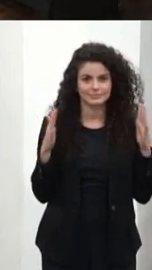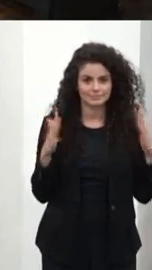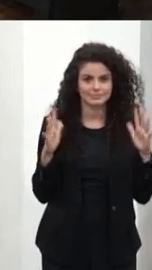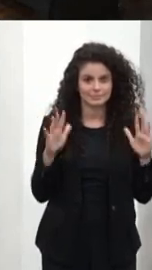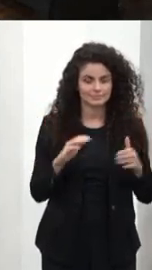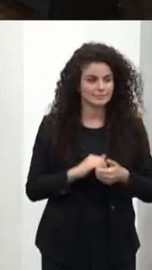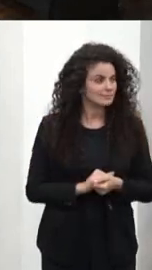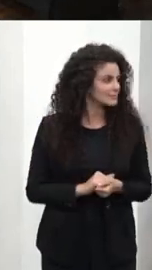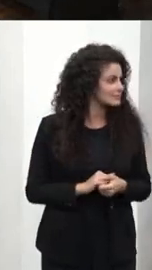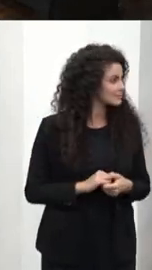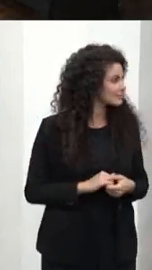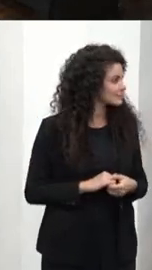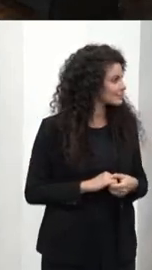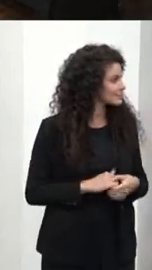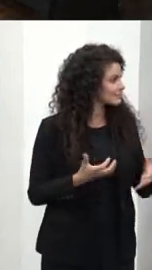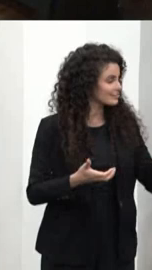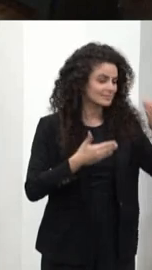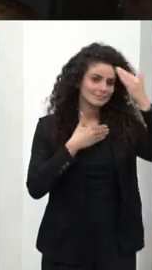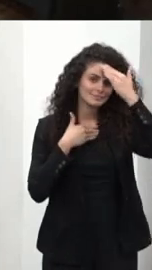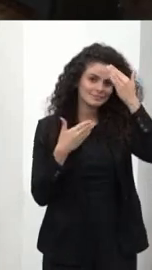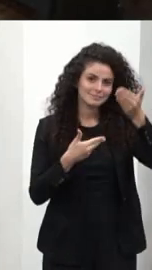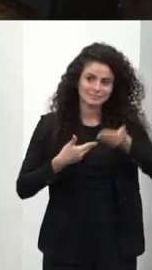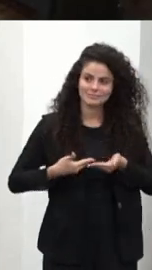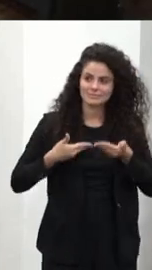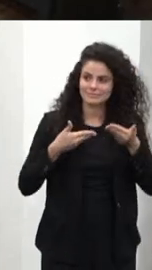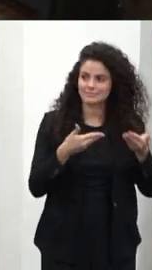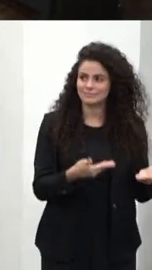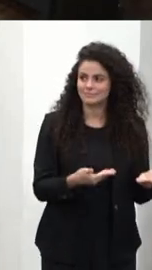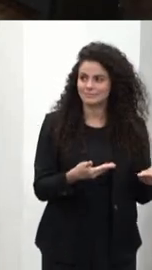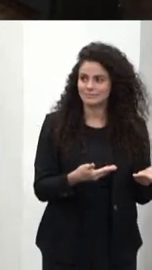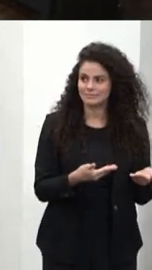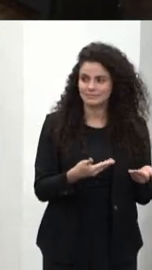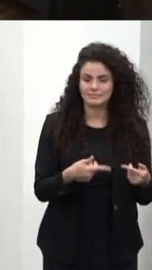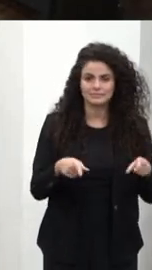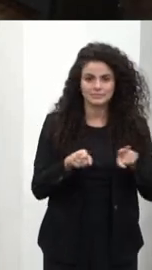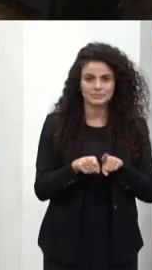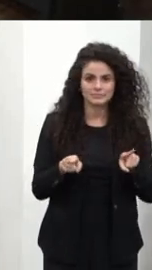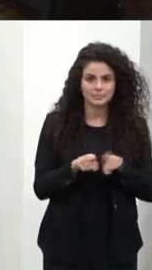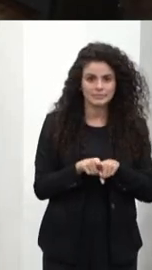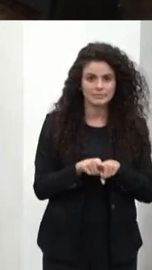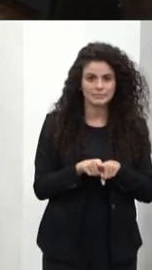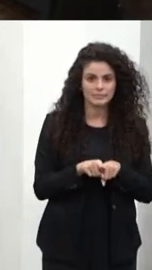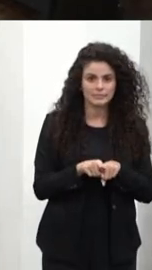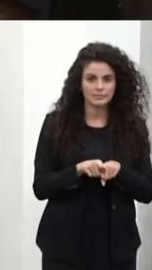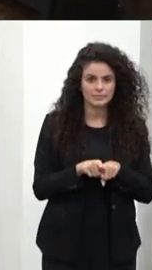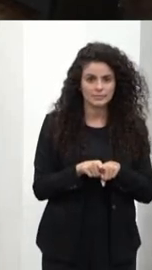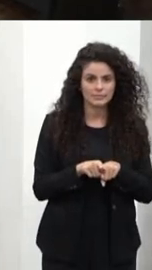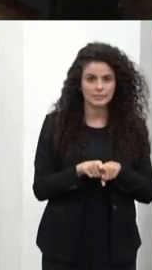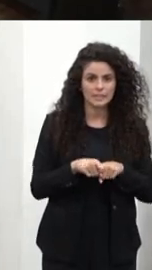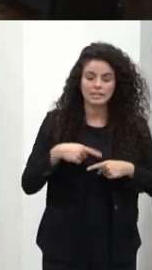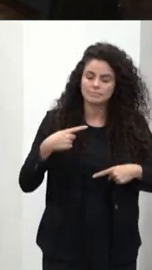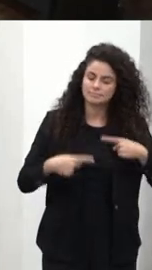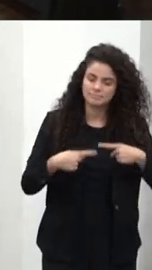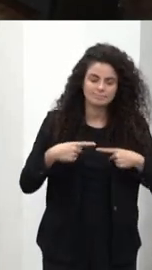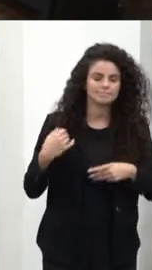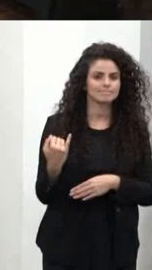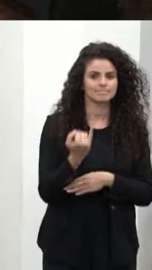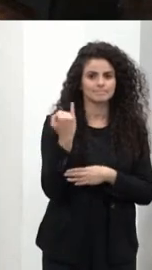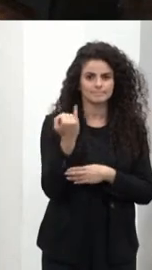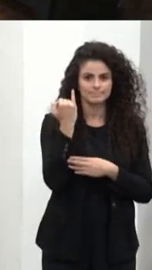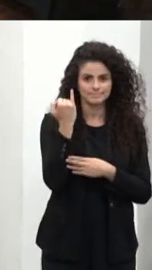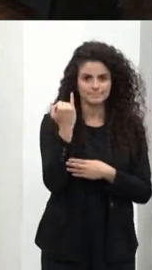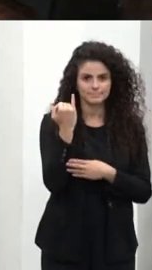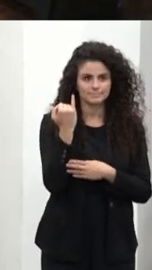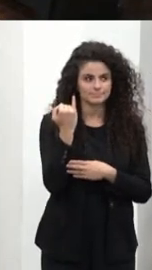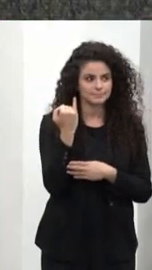só Agradecer o convite Marquito deputada né debate é fundamental que seja feito